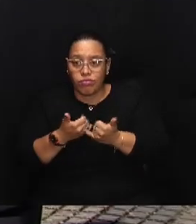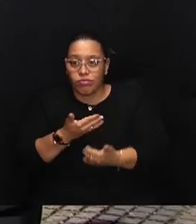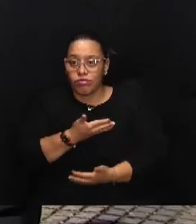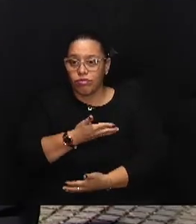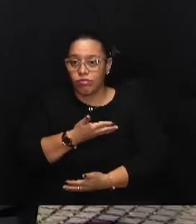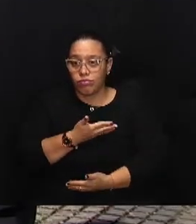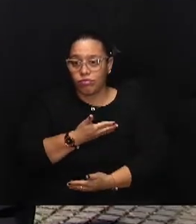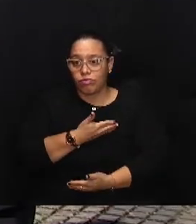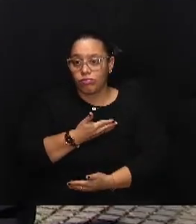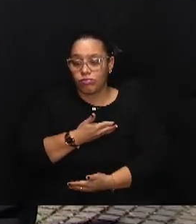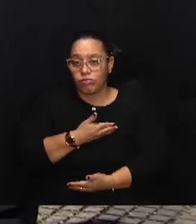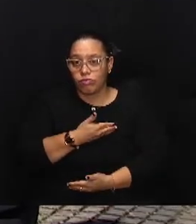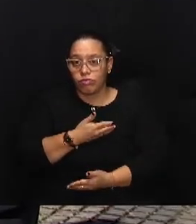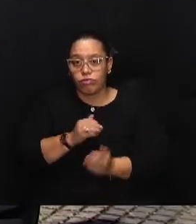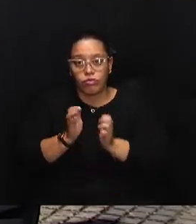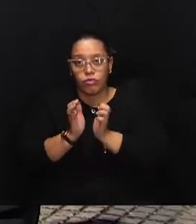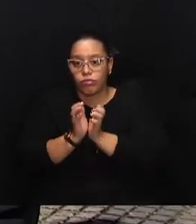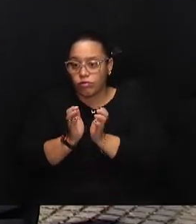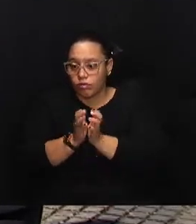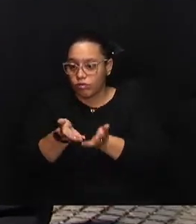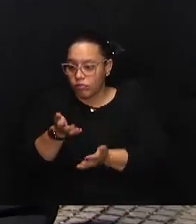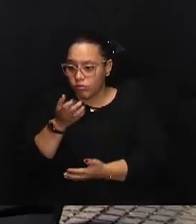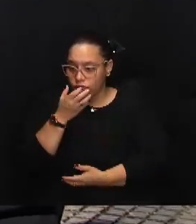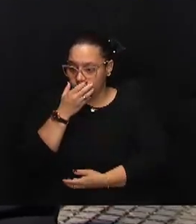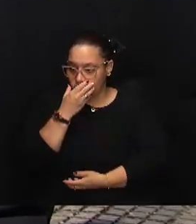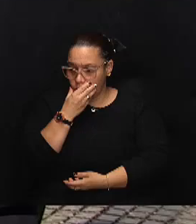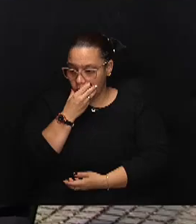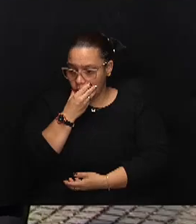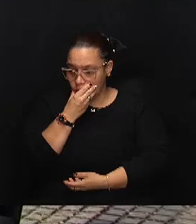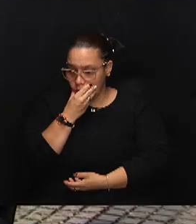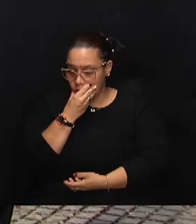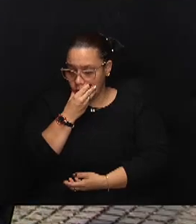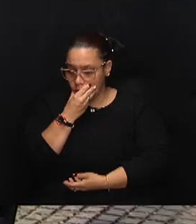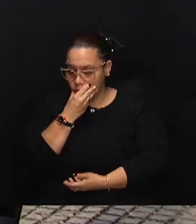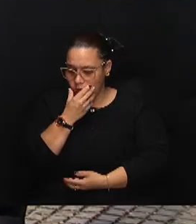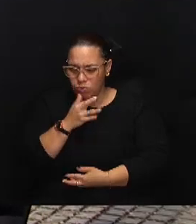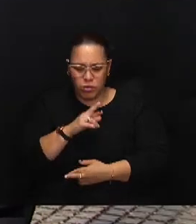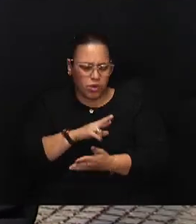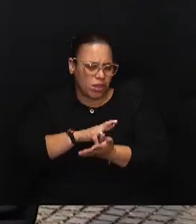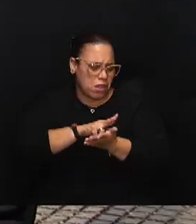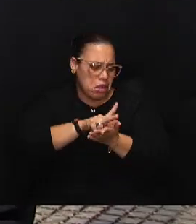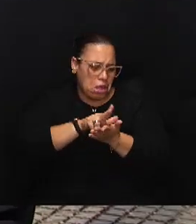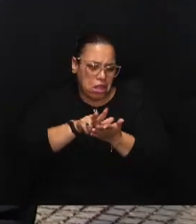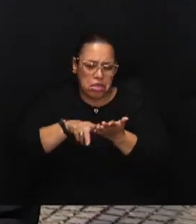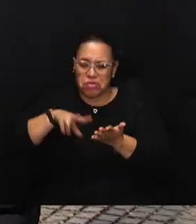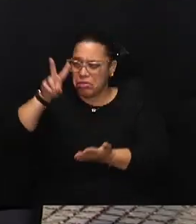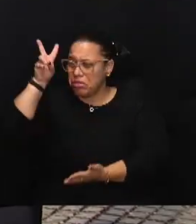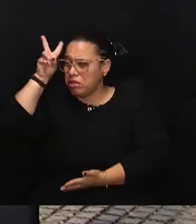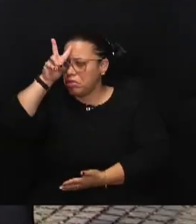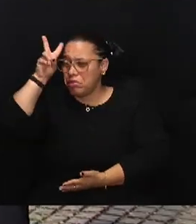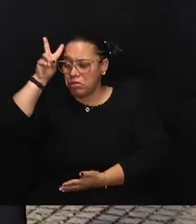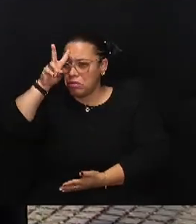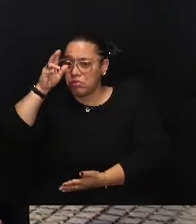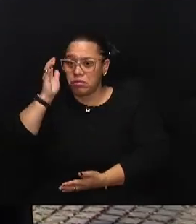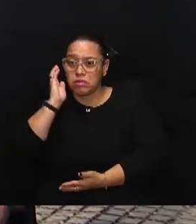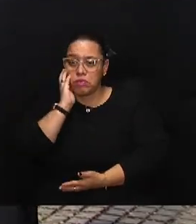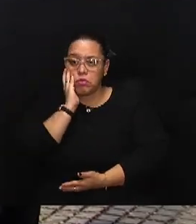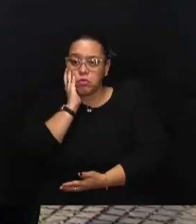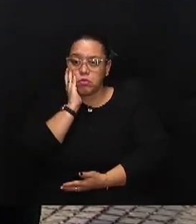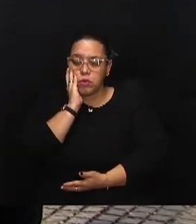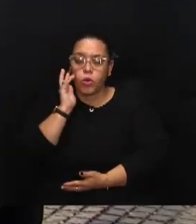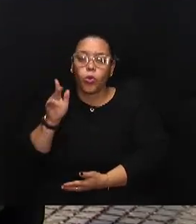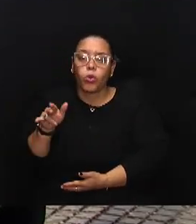colega de clube, e enfim, também quer dizer, tem tanta história aqui em todas as direções. O